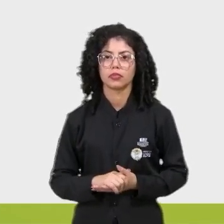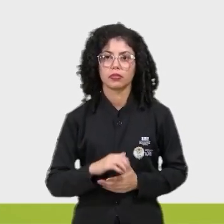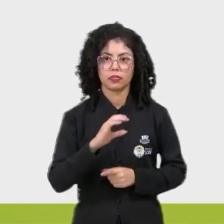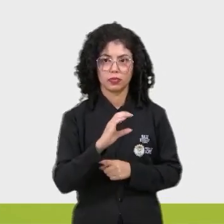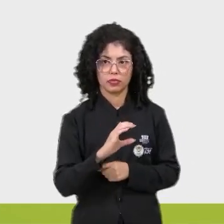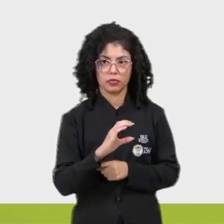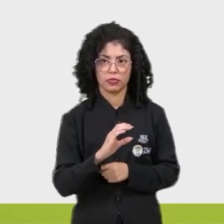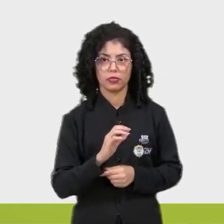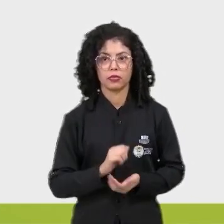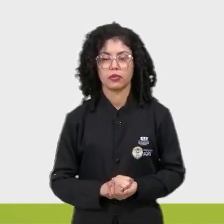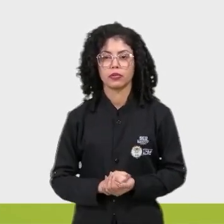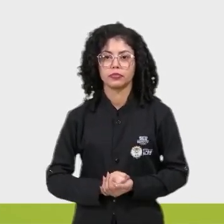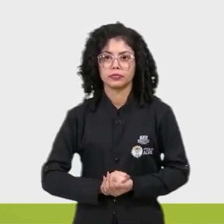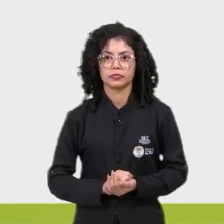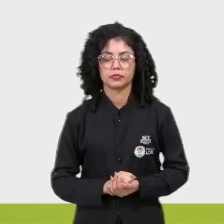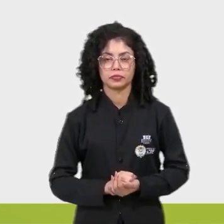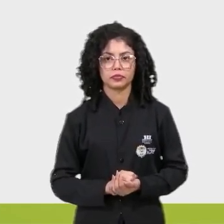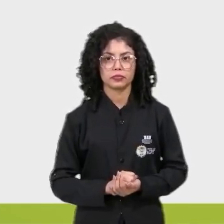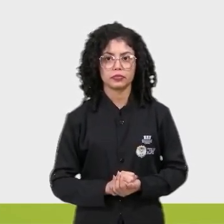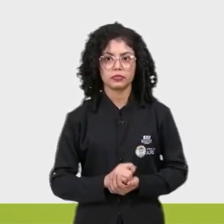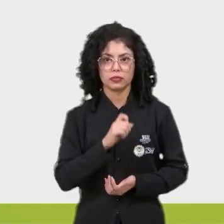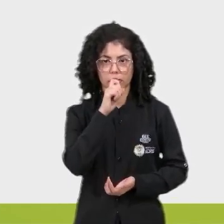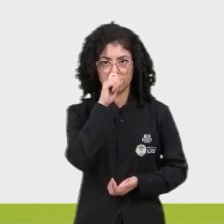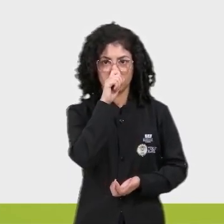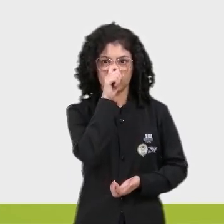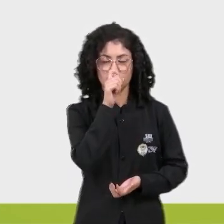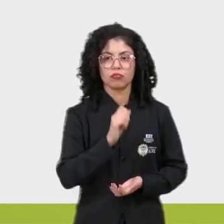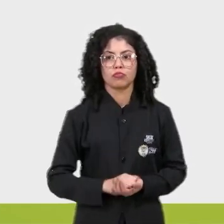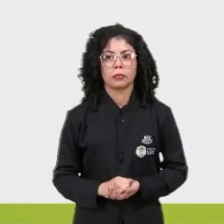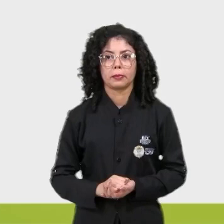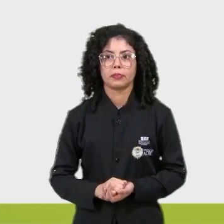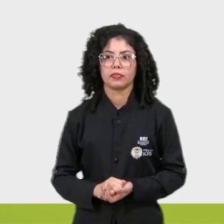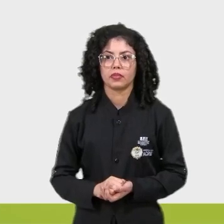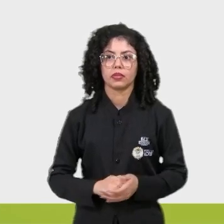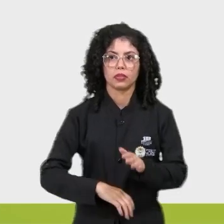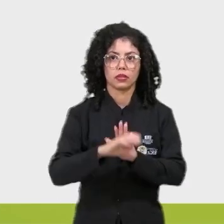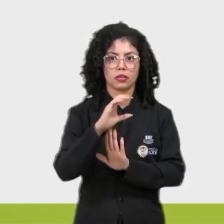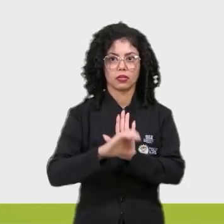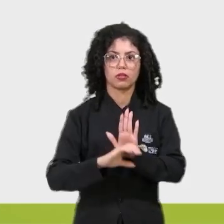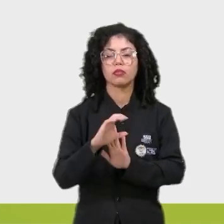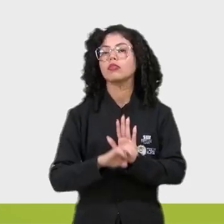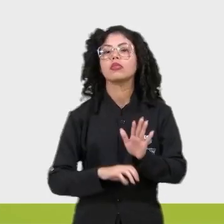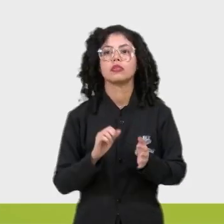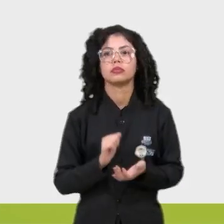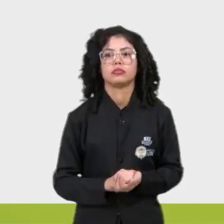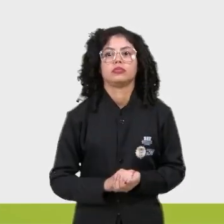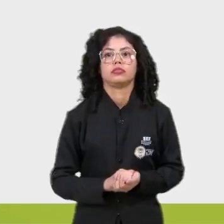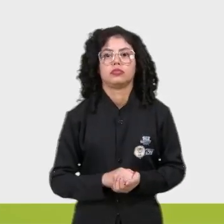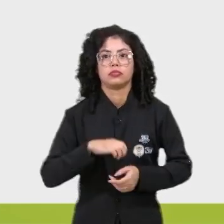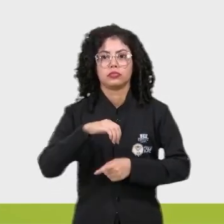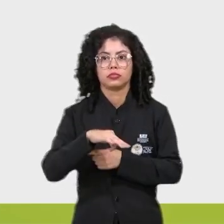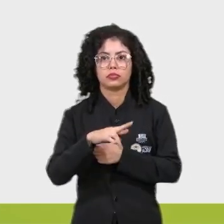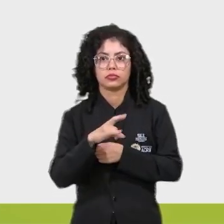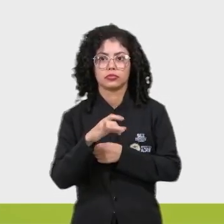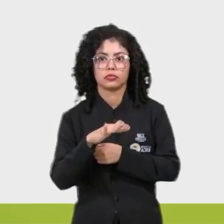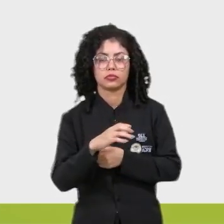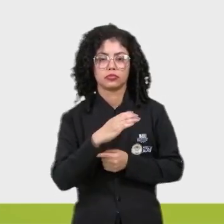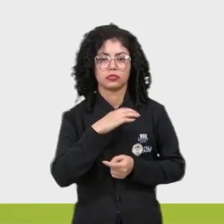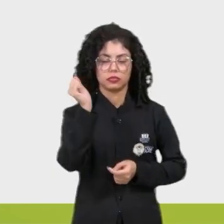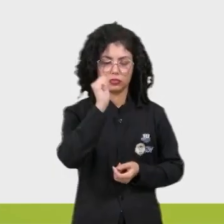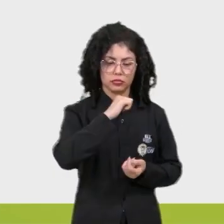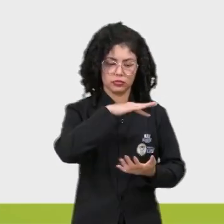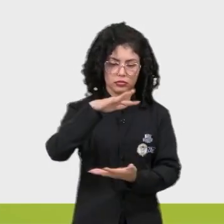conurbação é isso. Então, vamos lá para os conceitos. Temos a metrópole global. O que